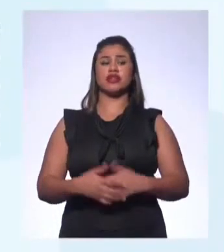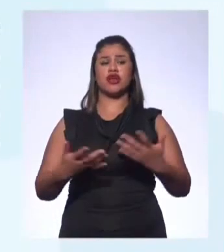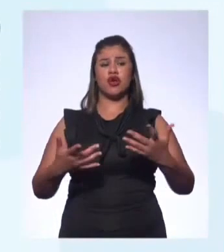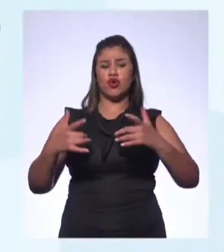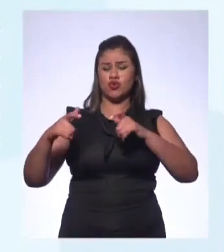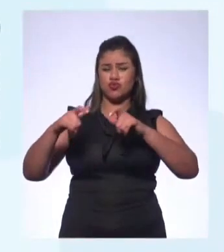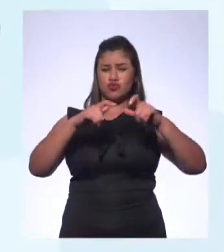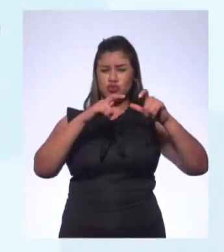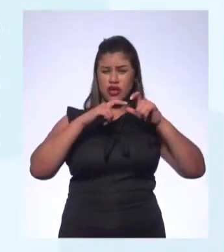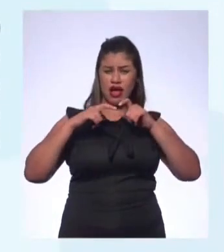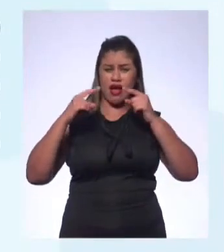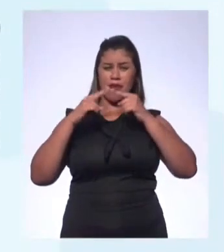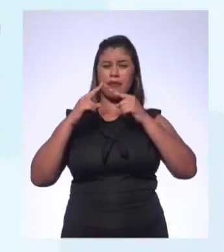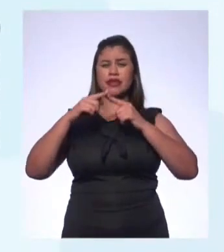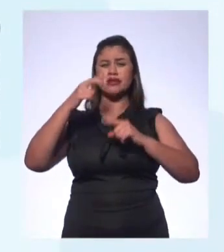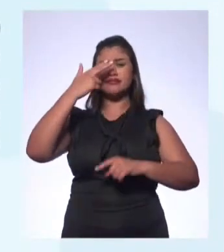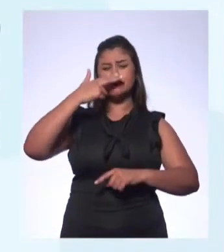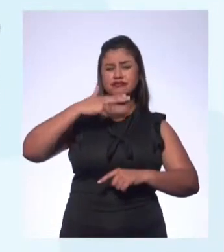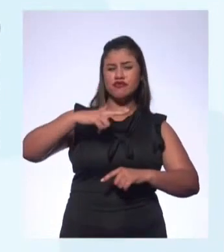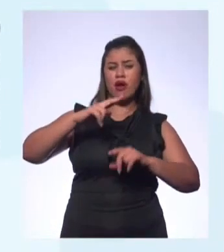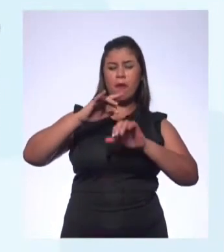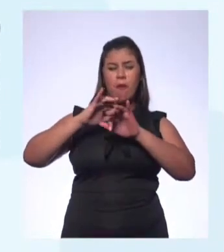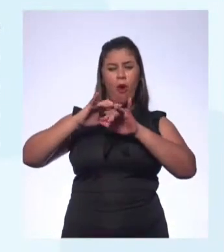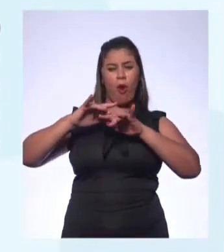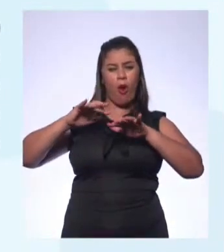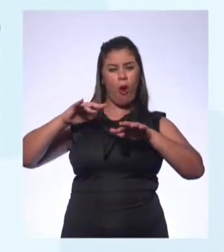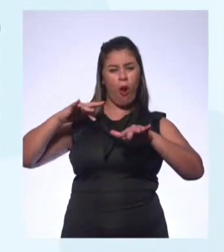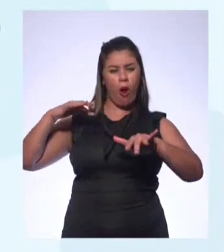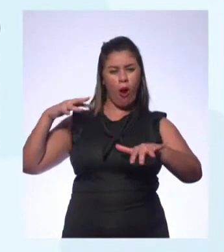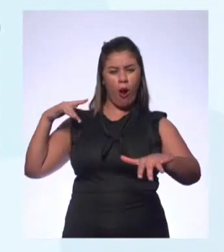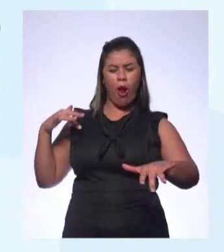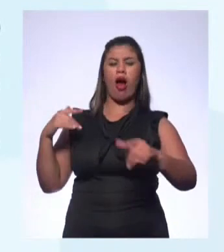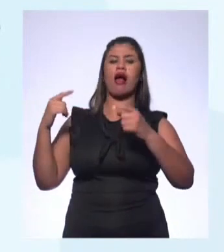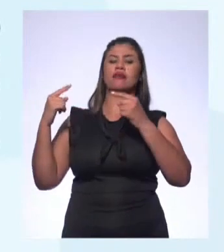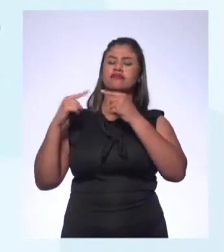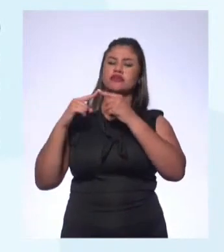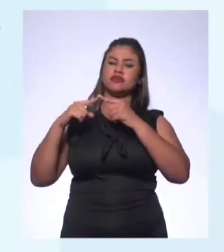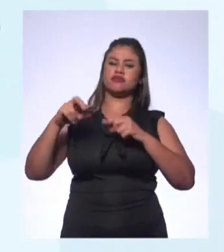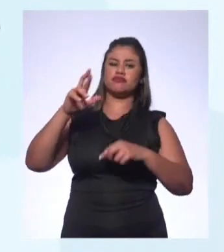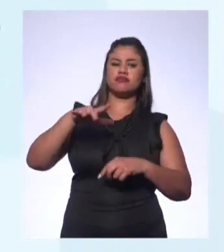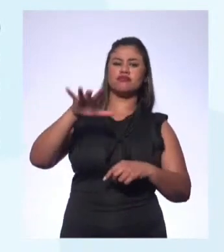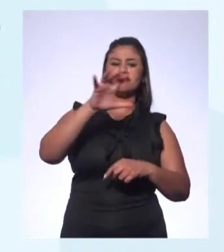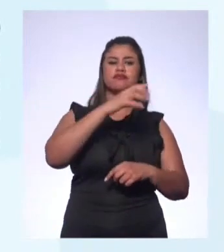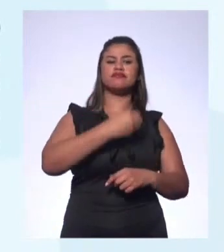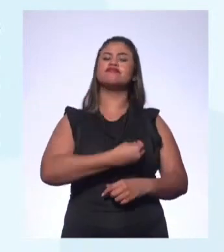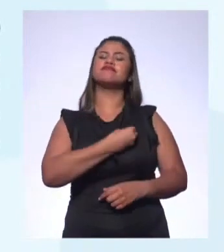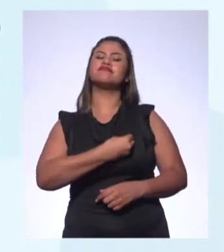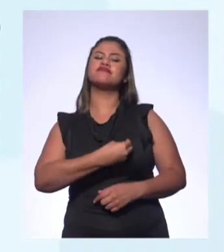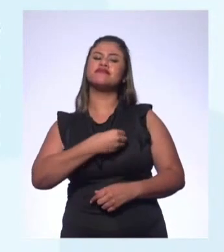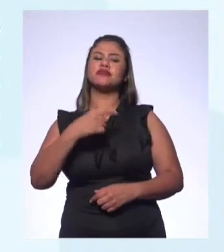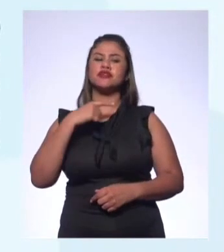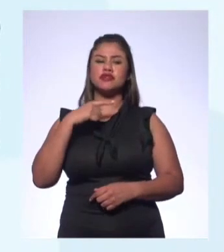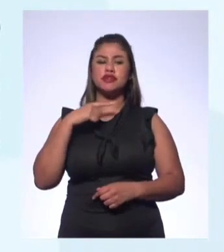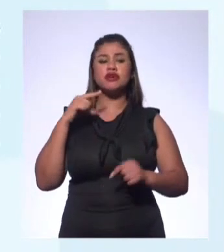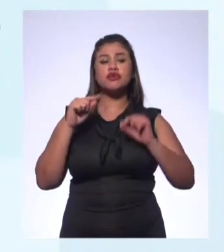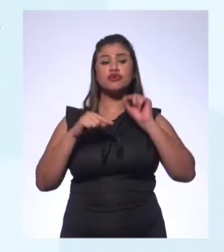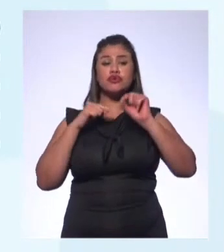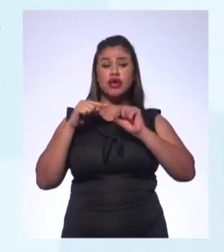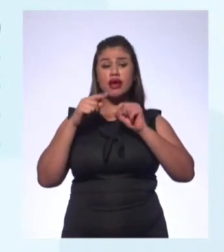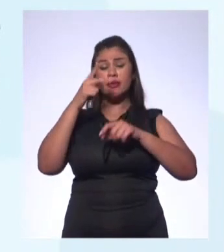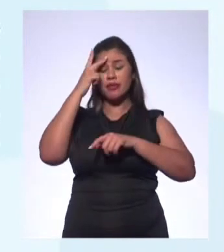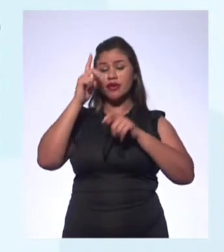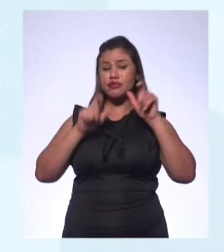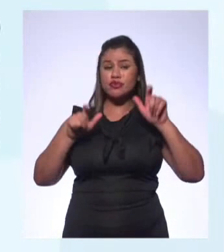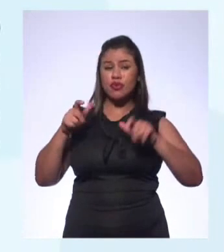centenas de elefantes por muitos quilômetros até as regiões onde viviam originalmente é feito com a ajuda de